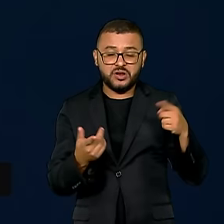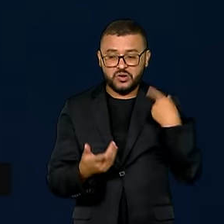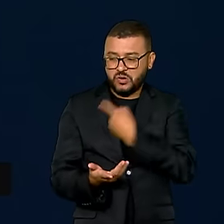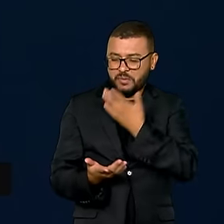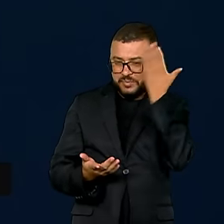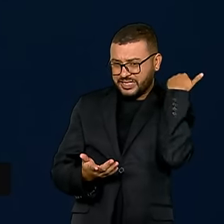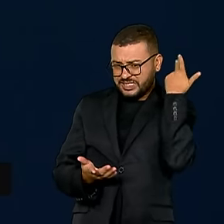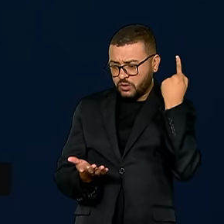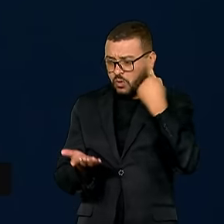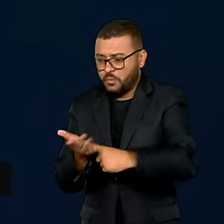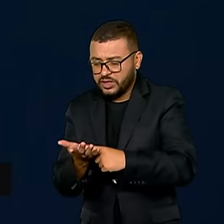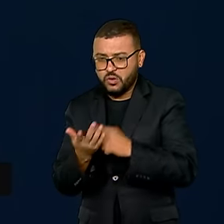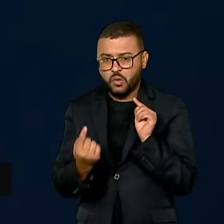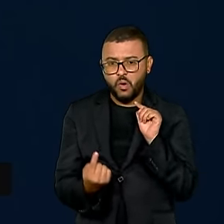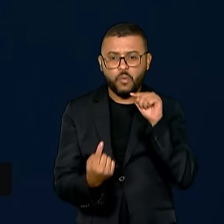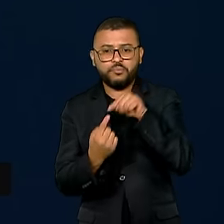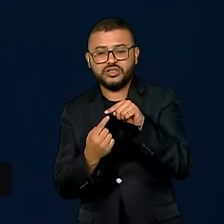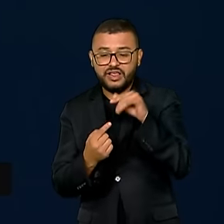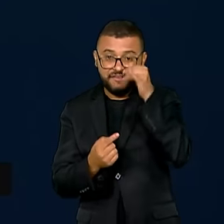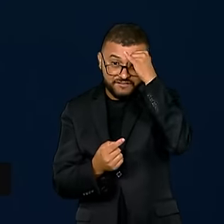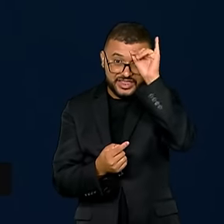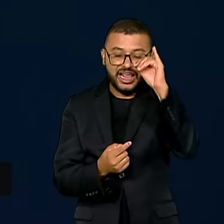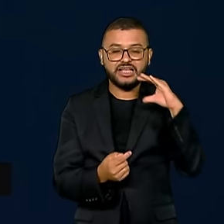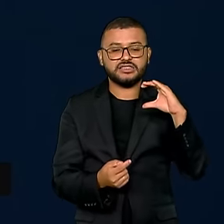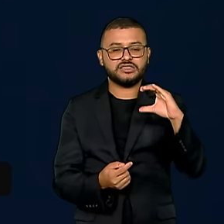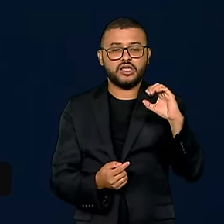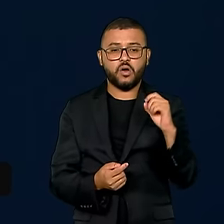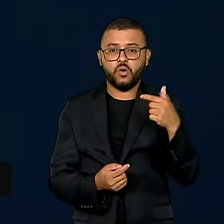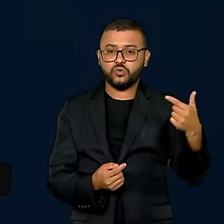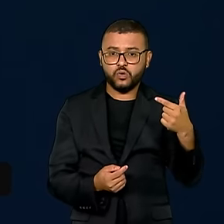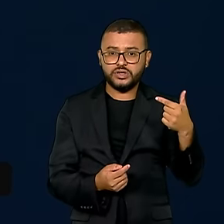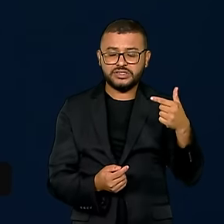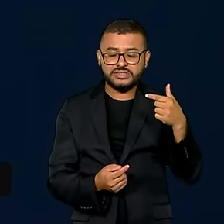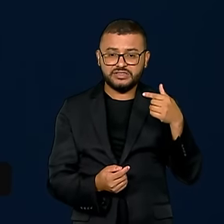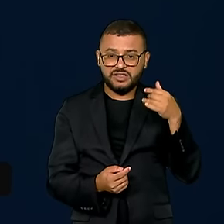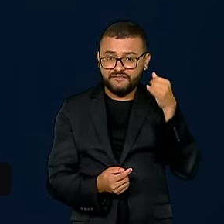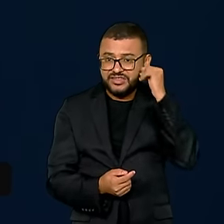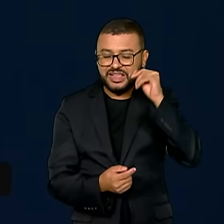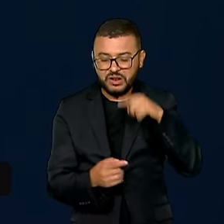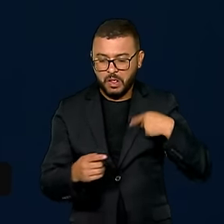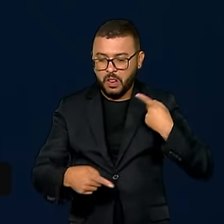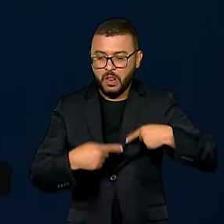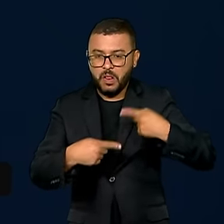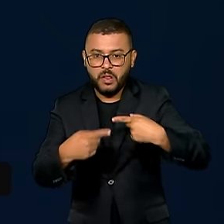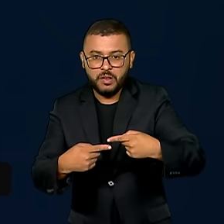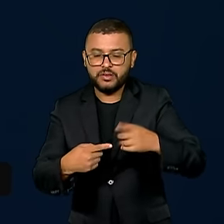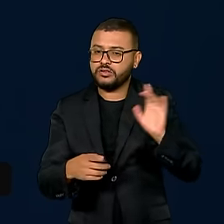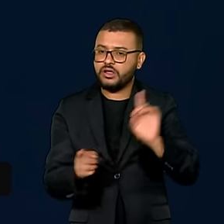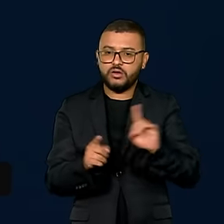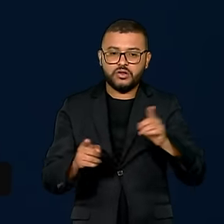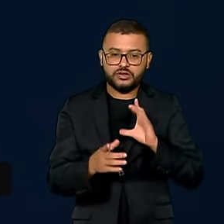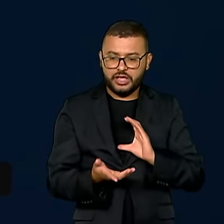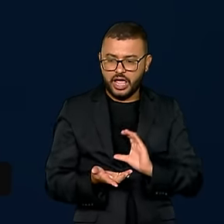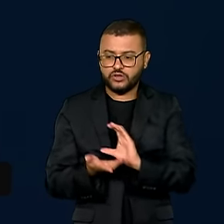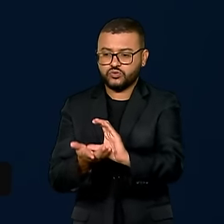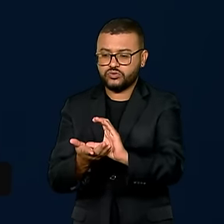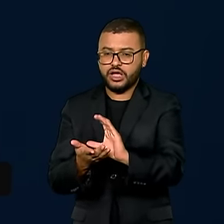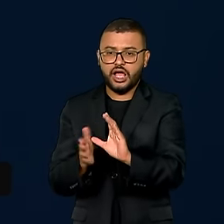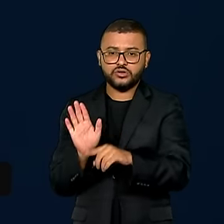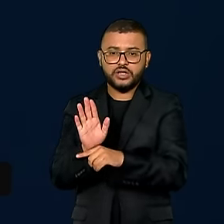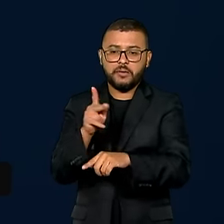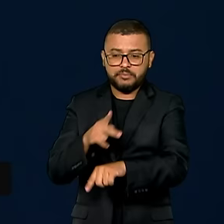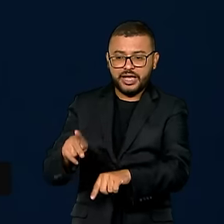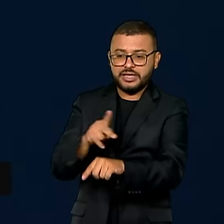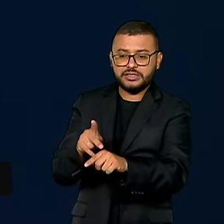de metas de redução de emissão de carbono negligenciadas, do auxílio financeiro aos países pobres que